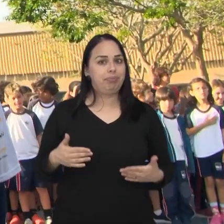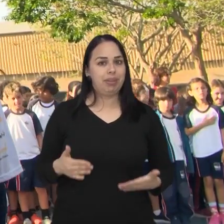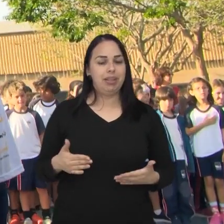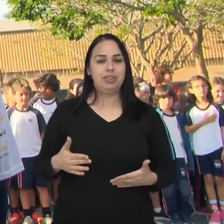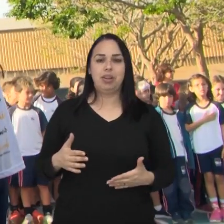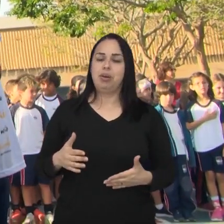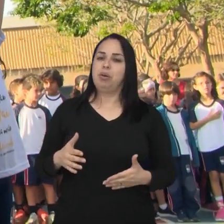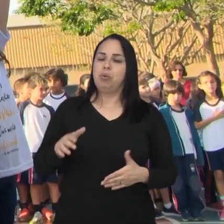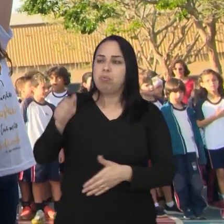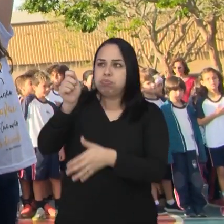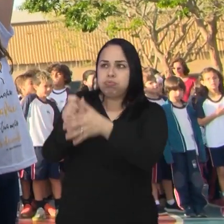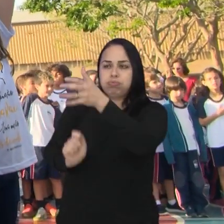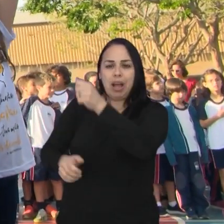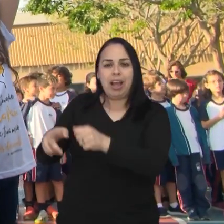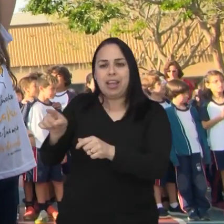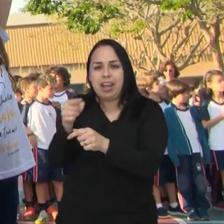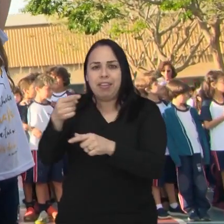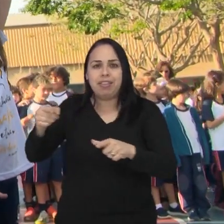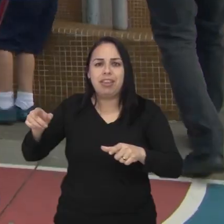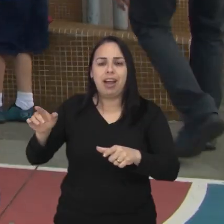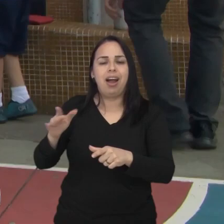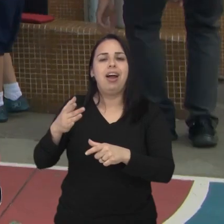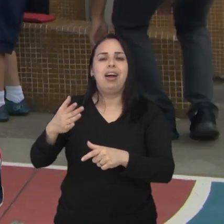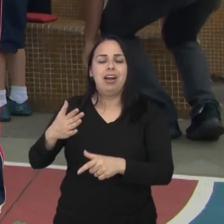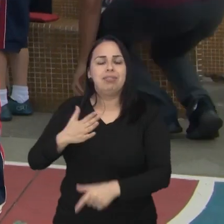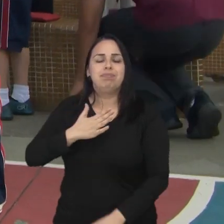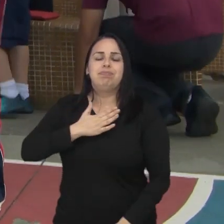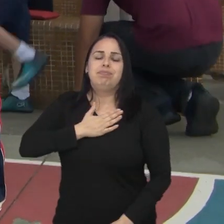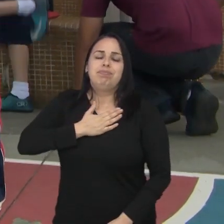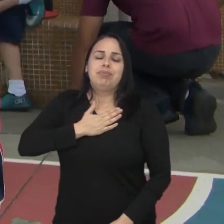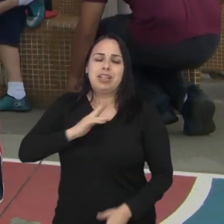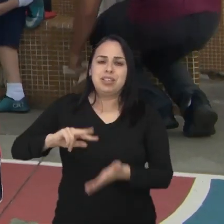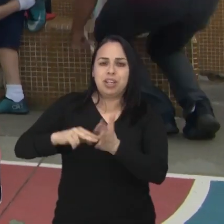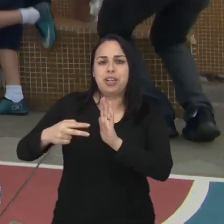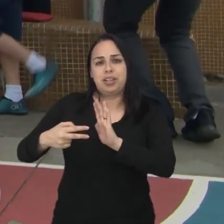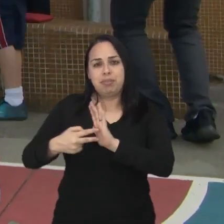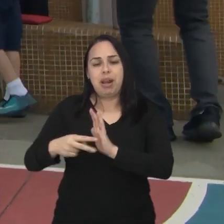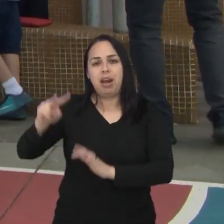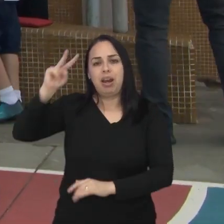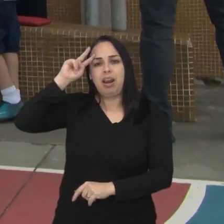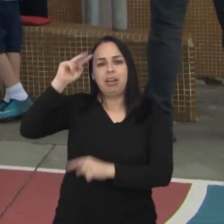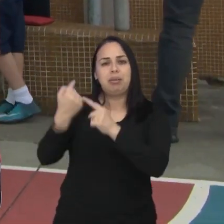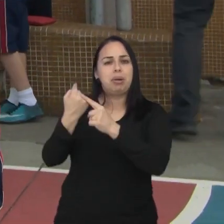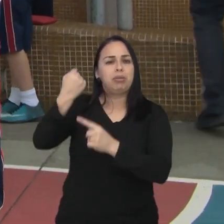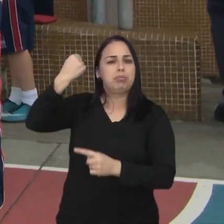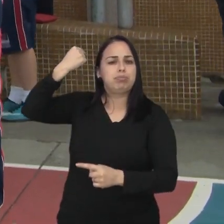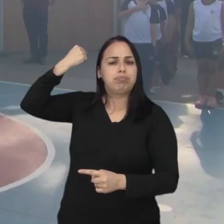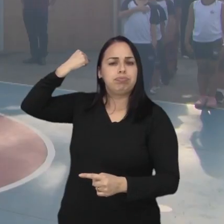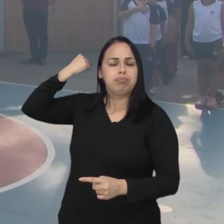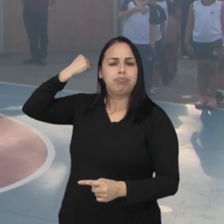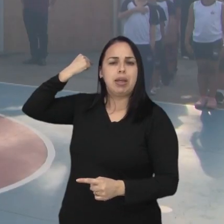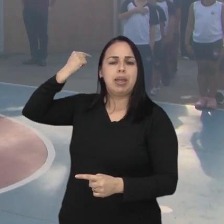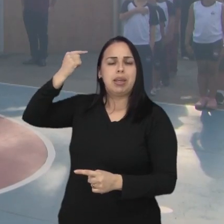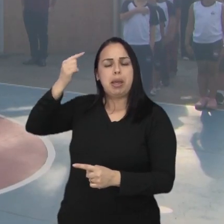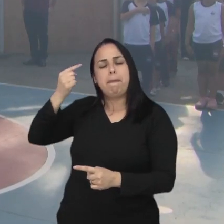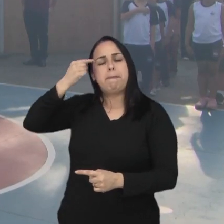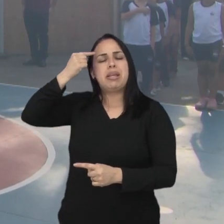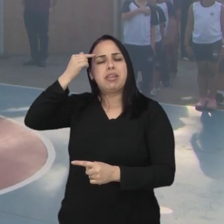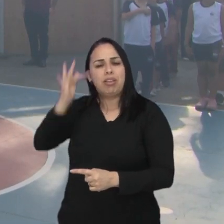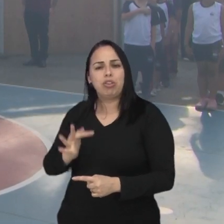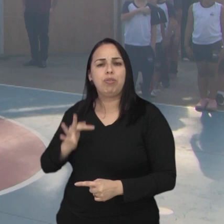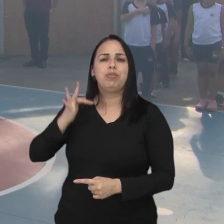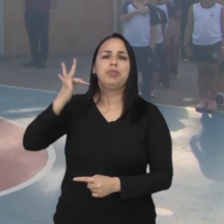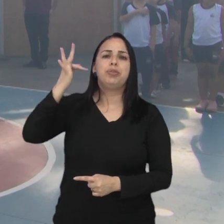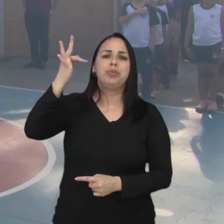uma formalidade, cantar o hino é um ato de patriotismo. Momento para relembrarmos o passado e projetarmos o futuro